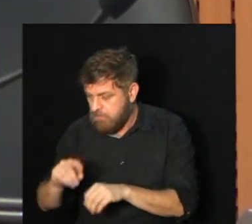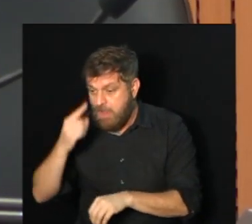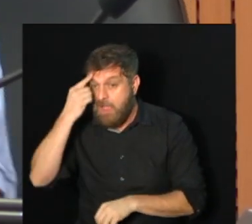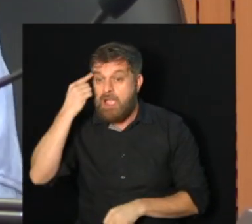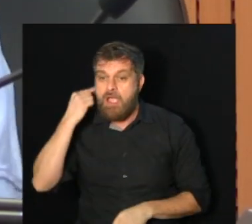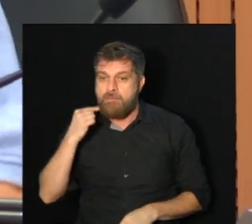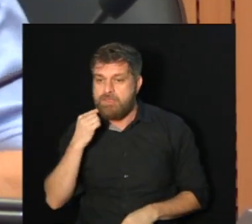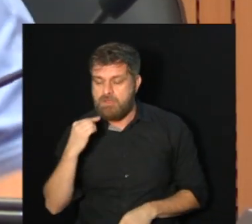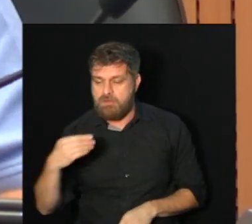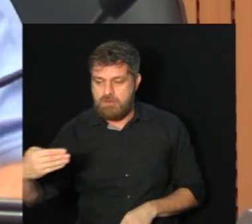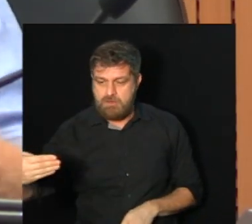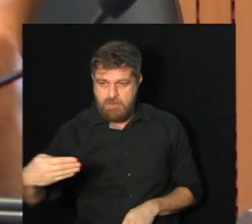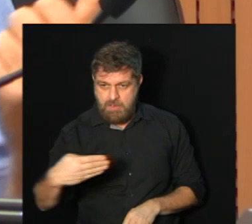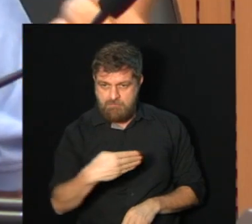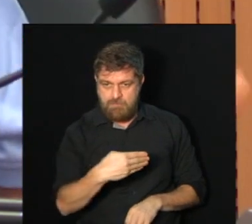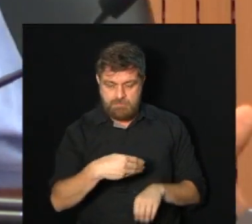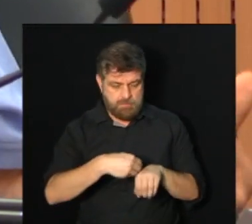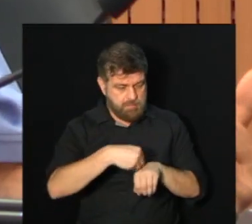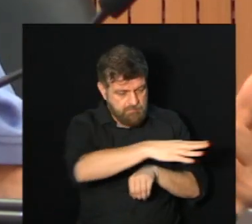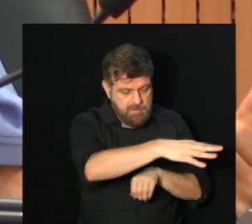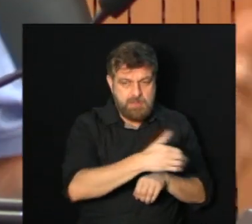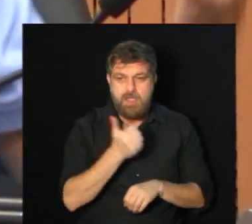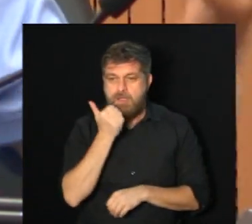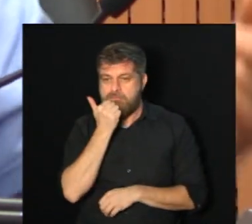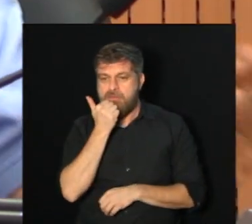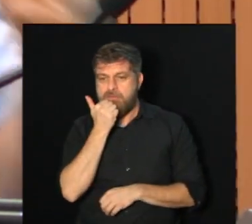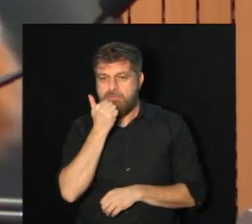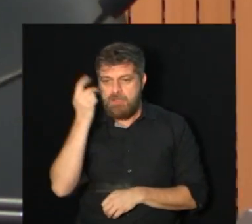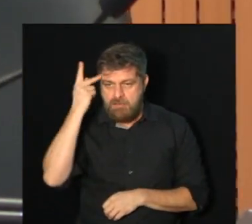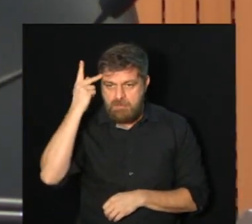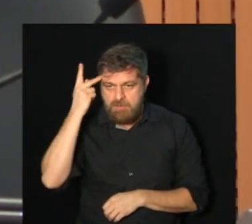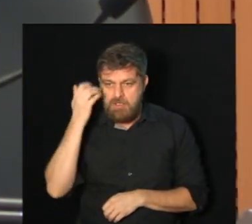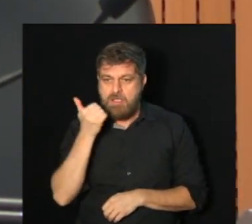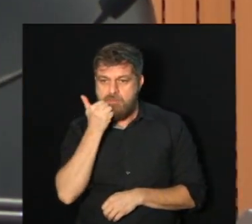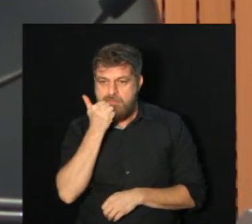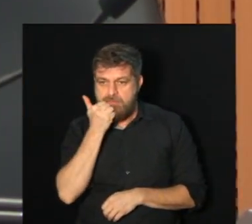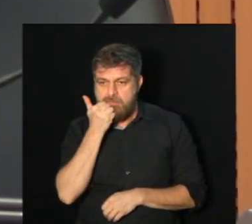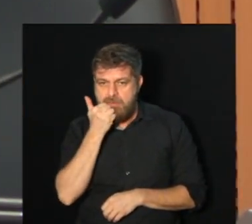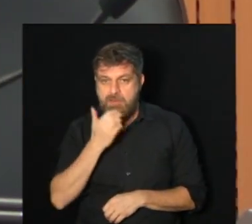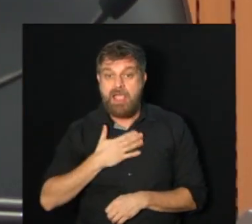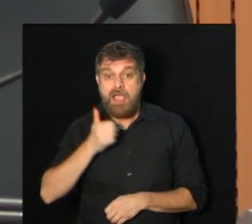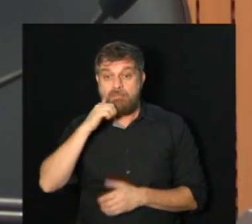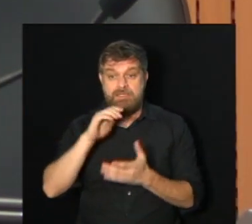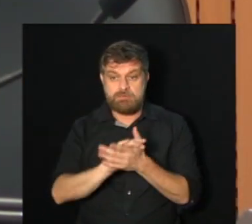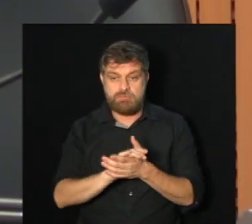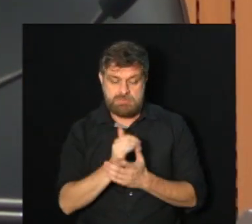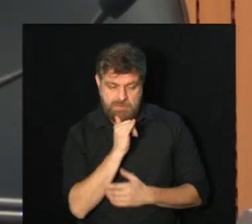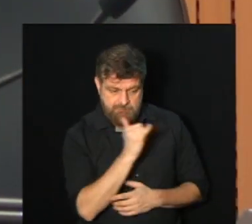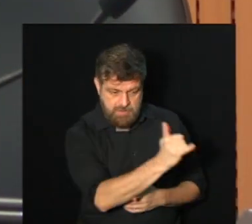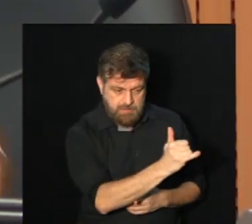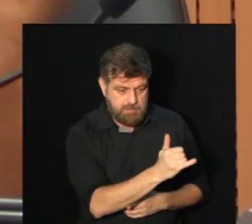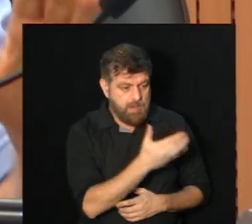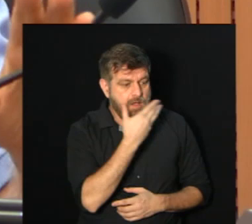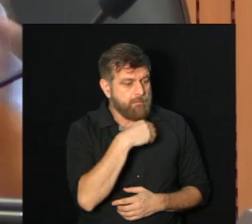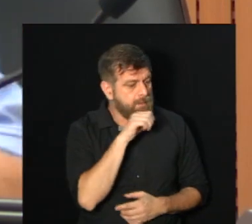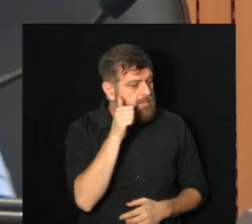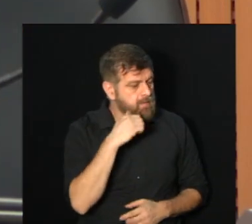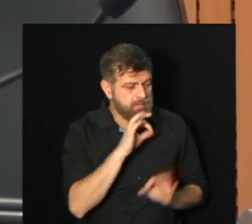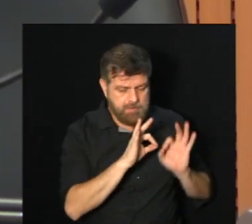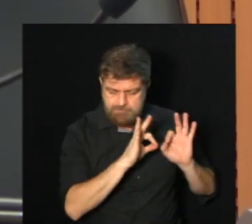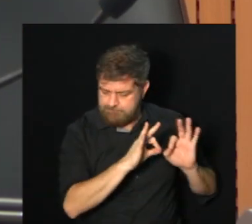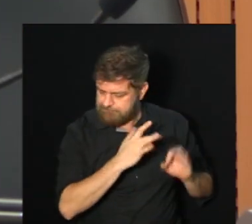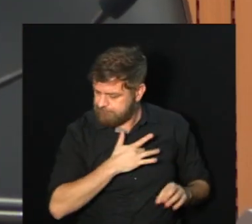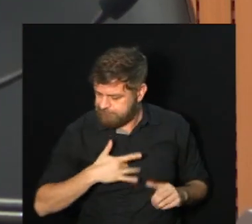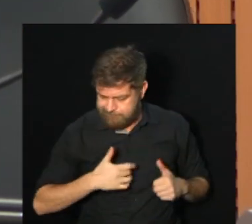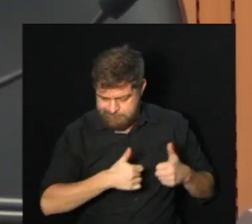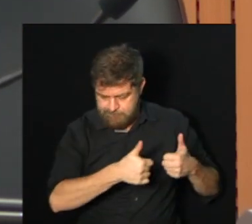ela voltou, falou para ele ligou para o amador em São Paulo, ele ligou para a minha esposa, ela ligou para eles, olha, teus pais estão são e salvo. Em